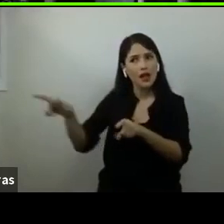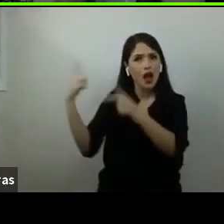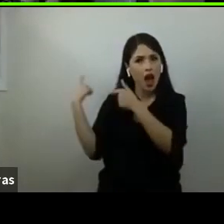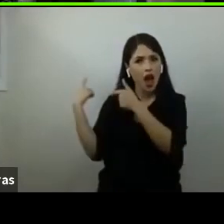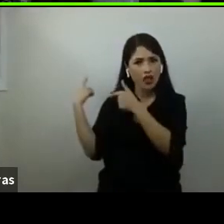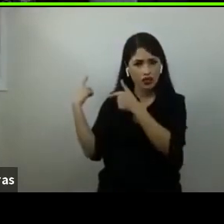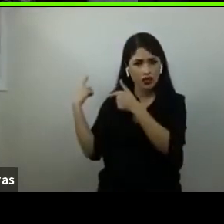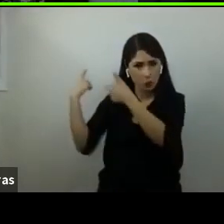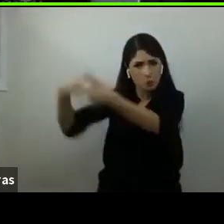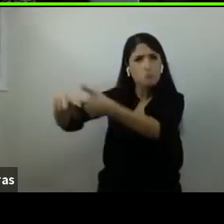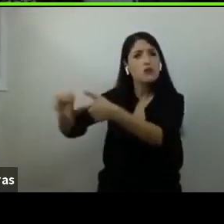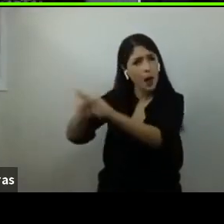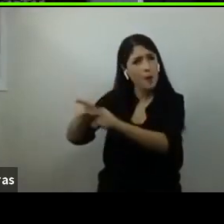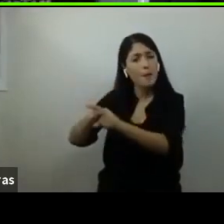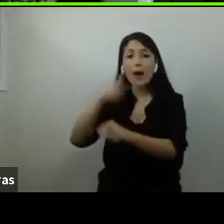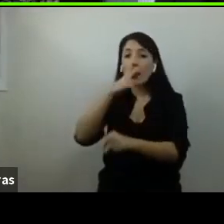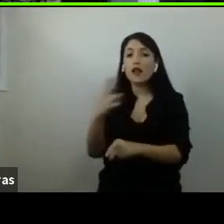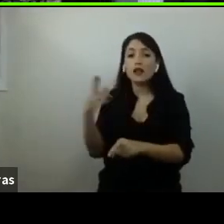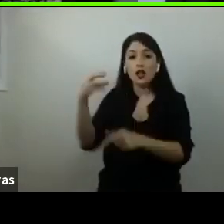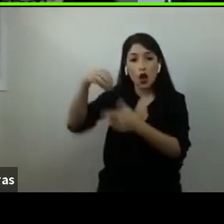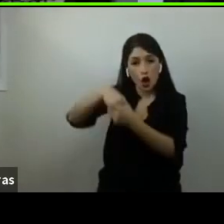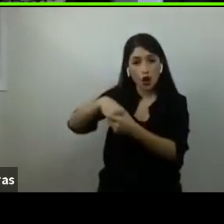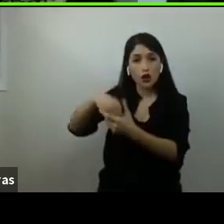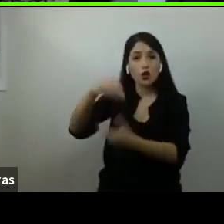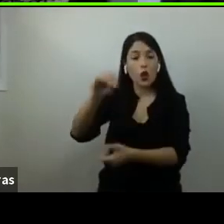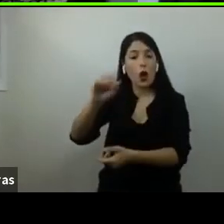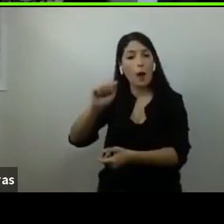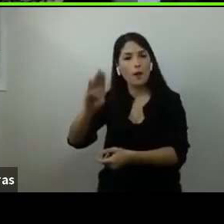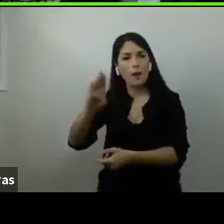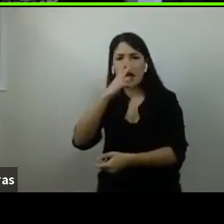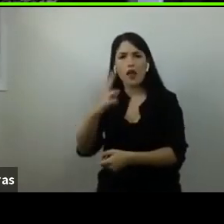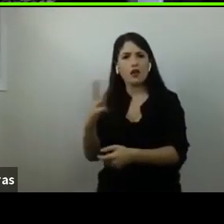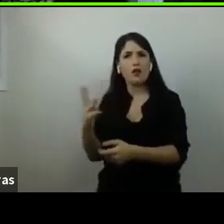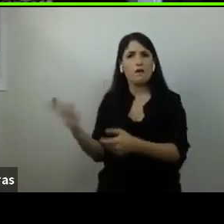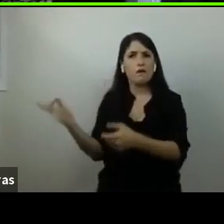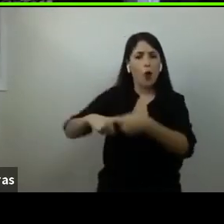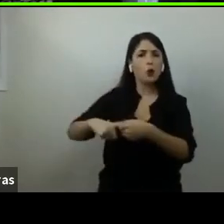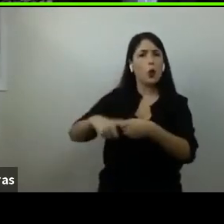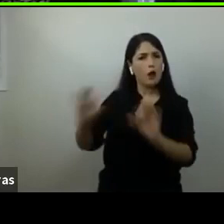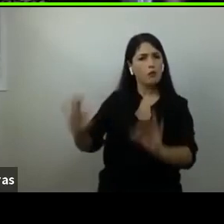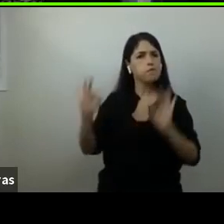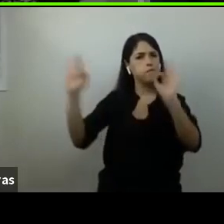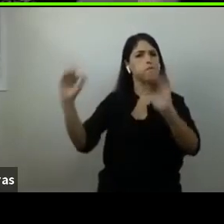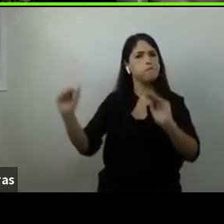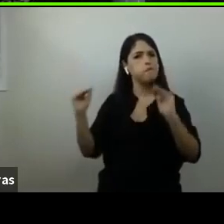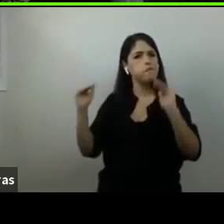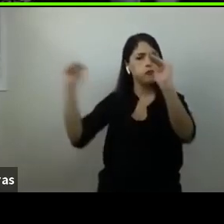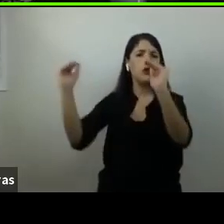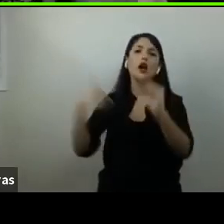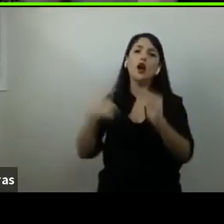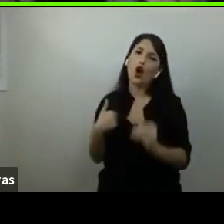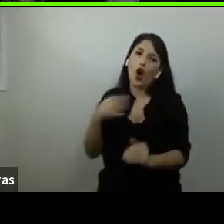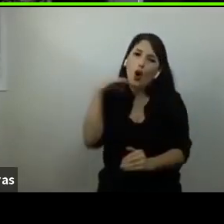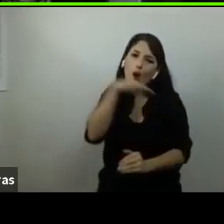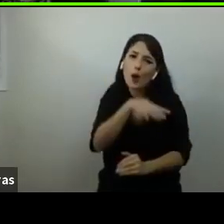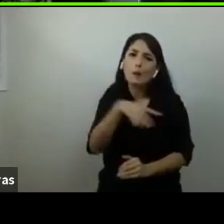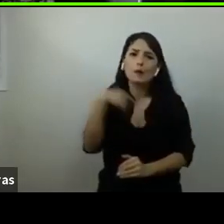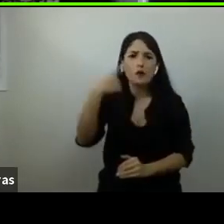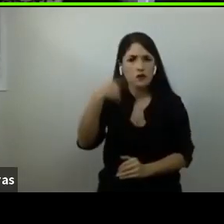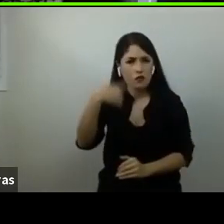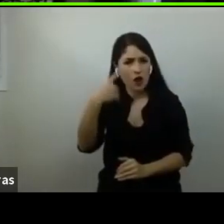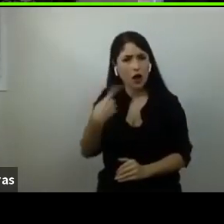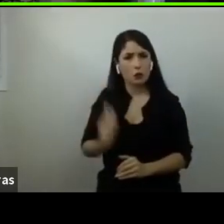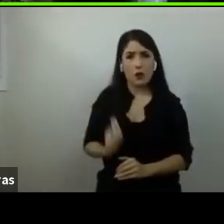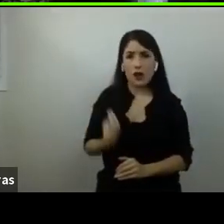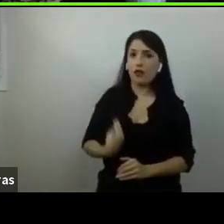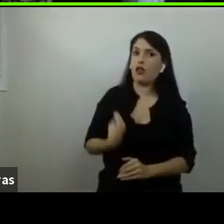ter protagonismo, né? A ordem tem relevância e não podia ser diferente, evidentemente. Os advogados estão presentes nos melhores e nos mais difíceis